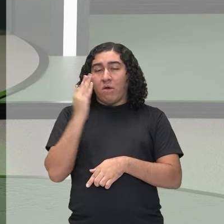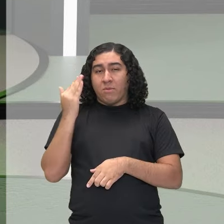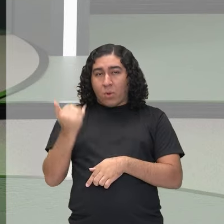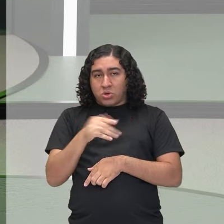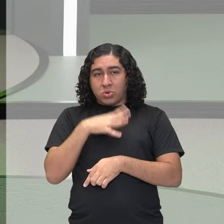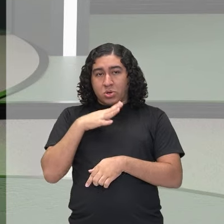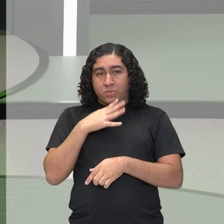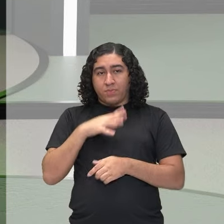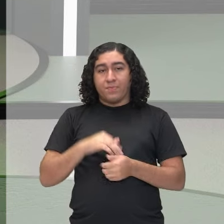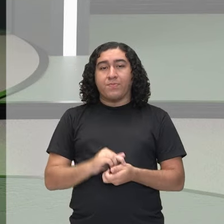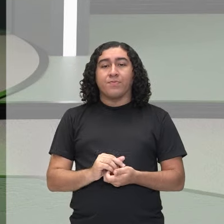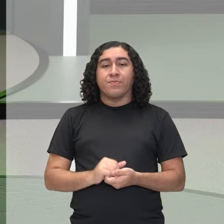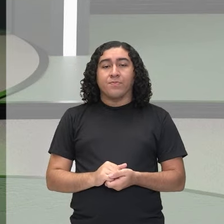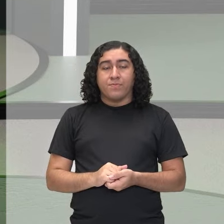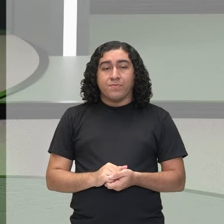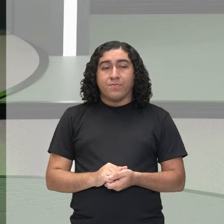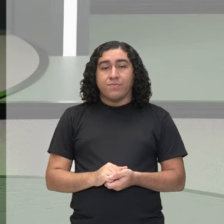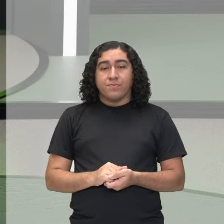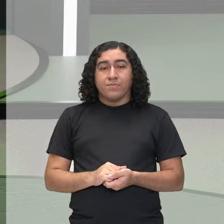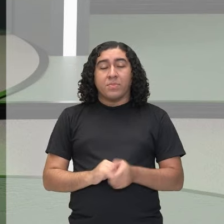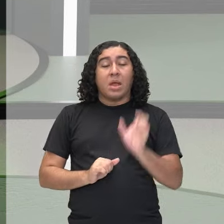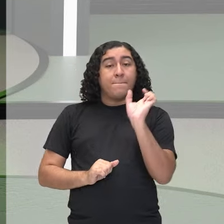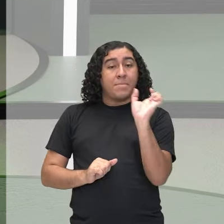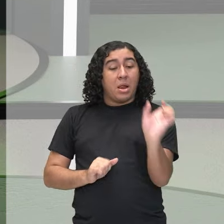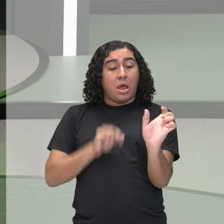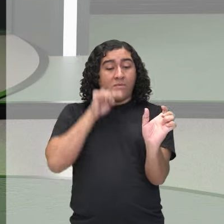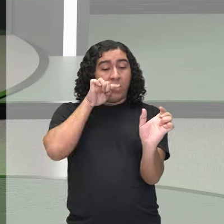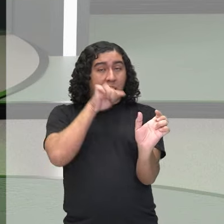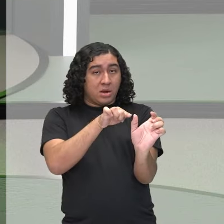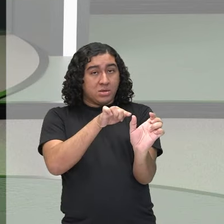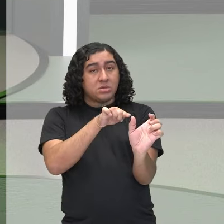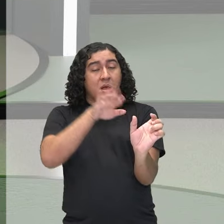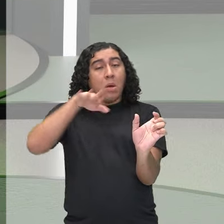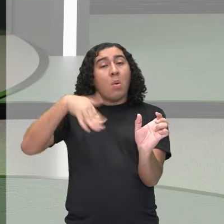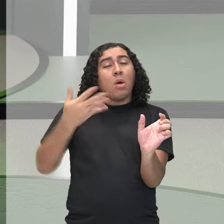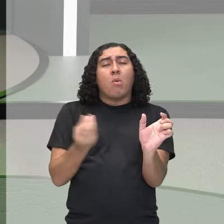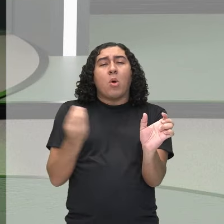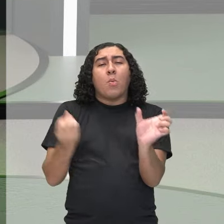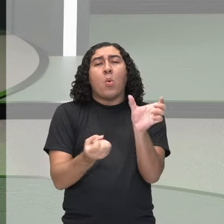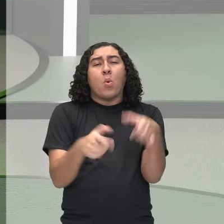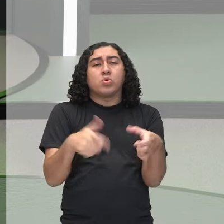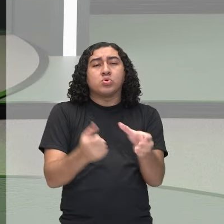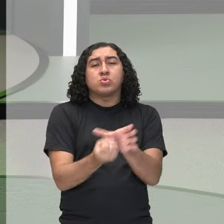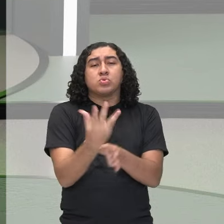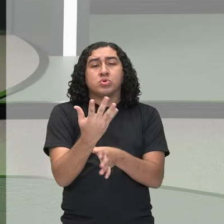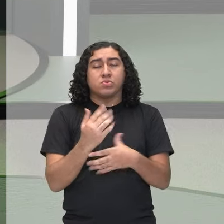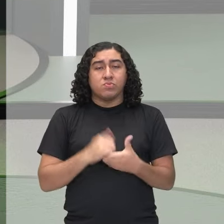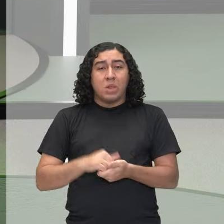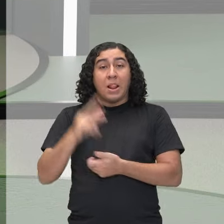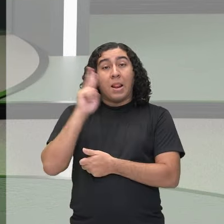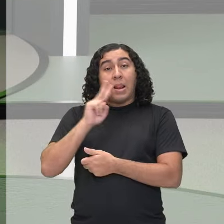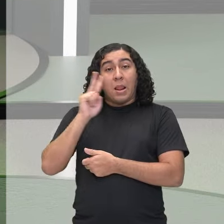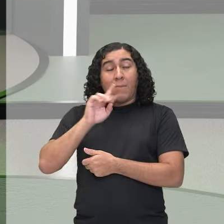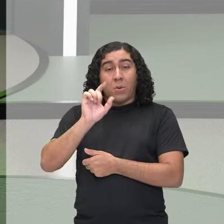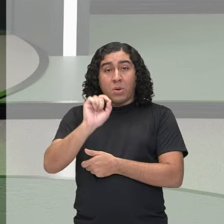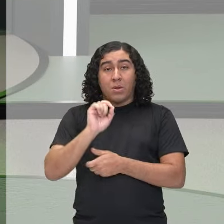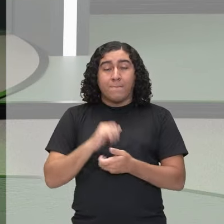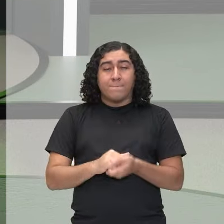populares. A etimologia de molusco, ou seja, a palavra molusco, nos remete, nos lembra a